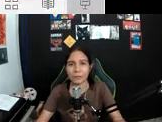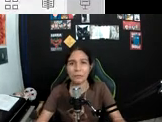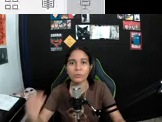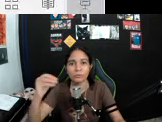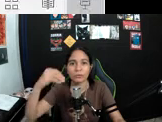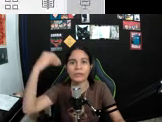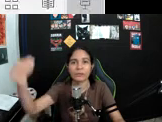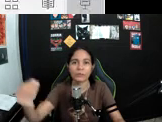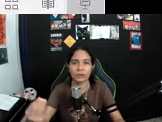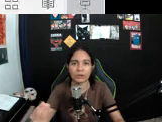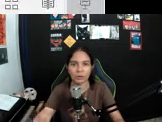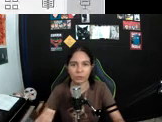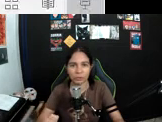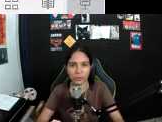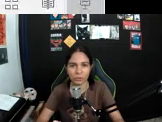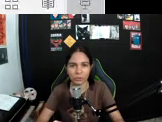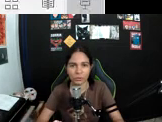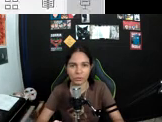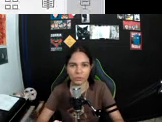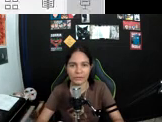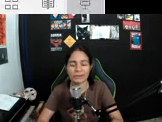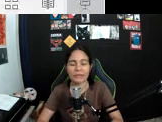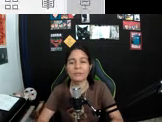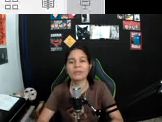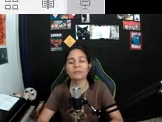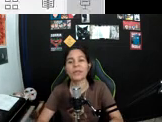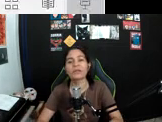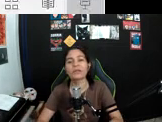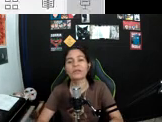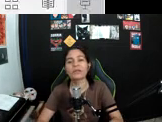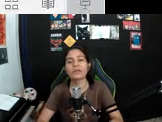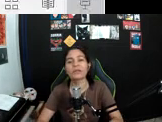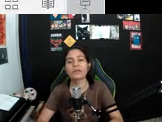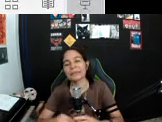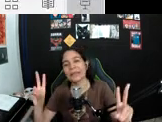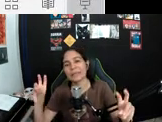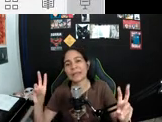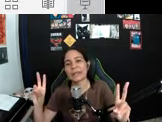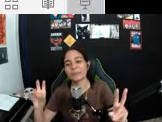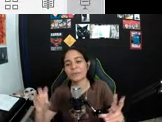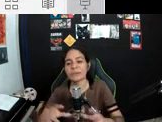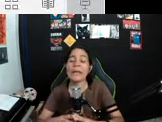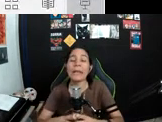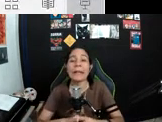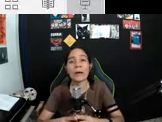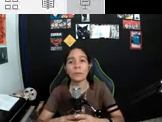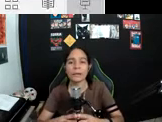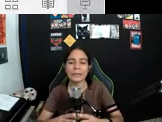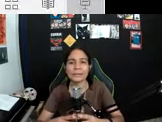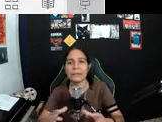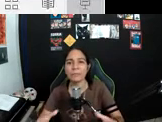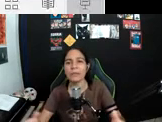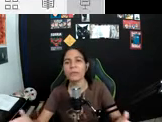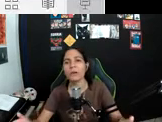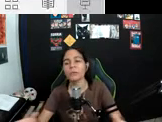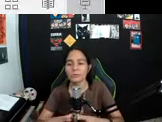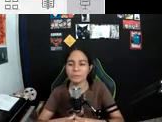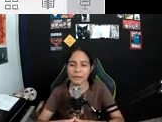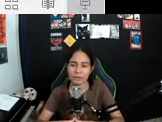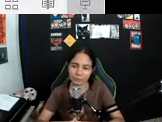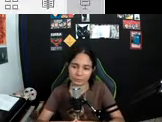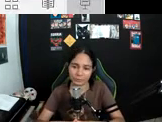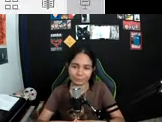desqualificada um título de doutor, simplesmente para vocês, entre aspas, não parecerem